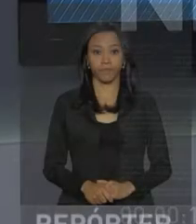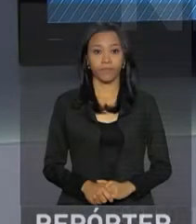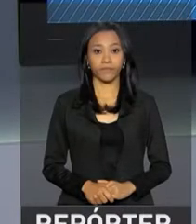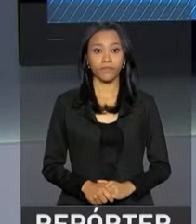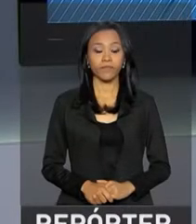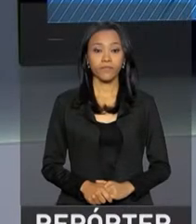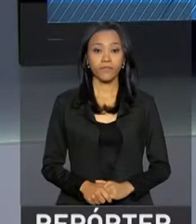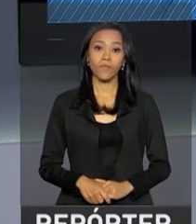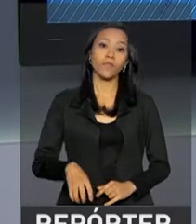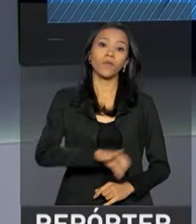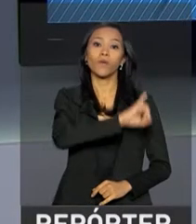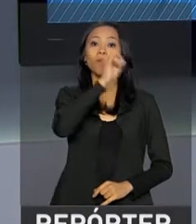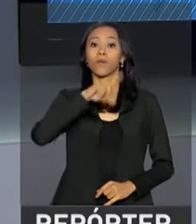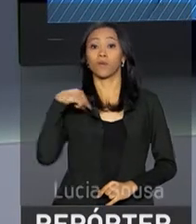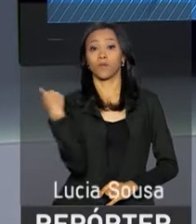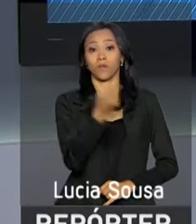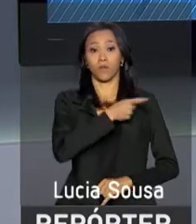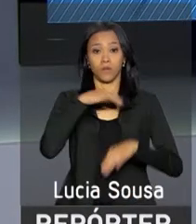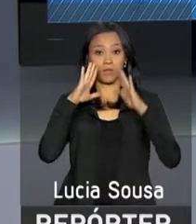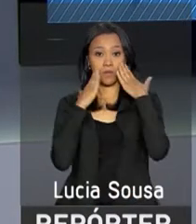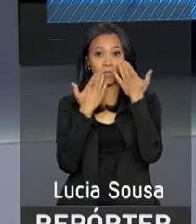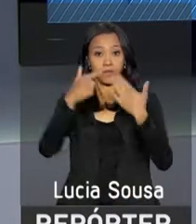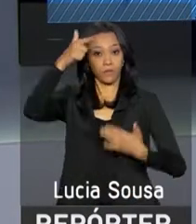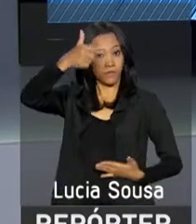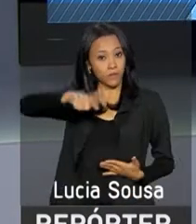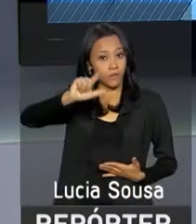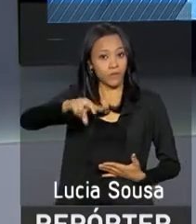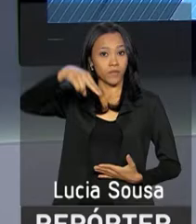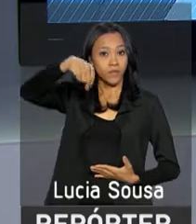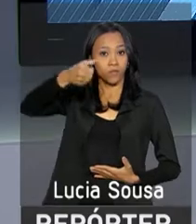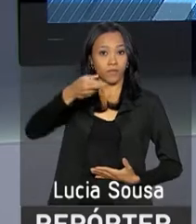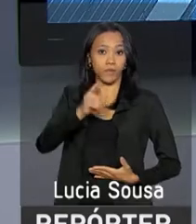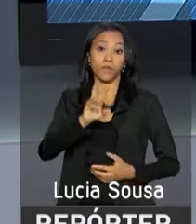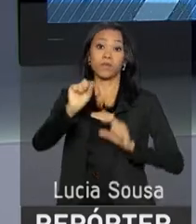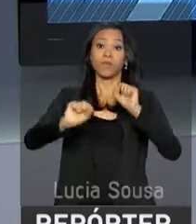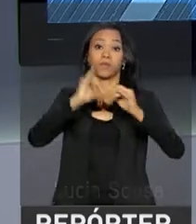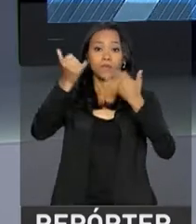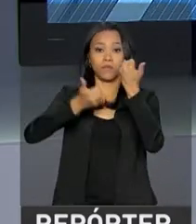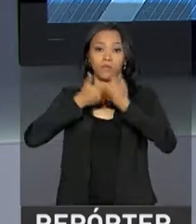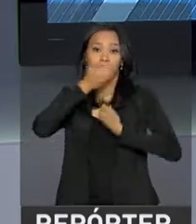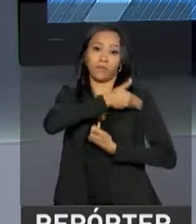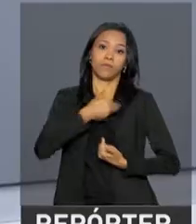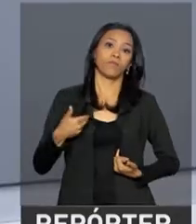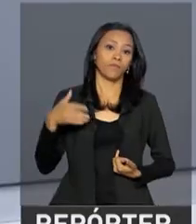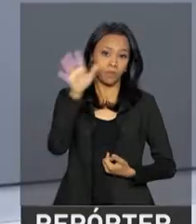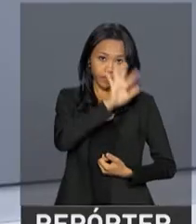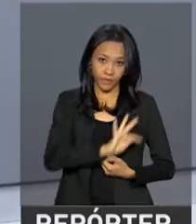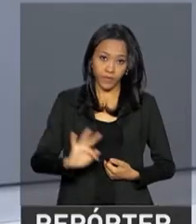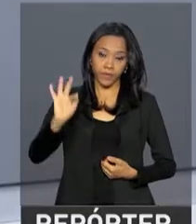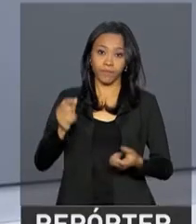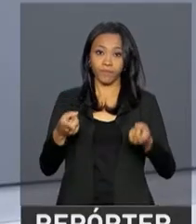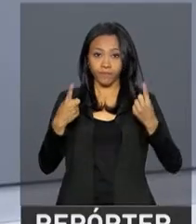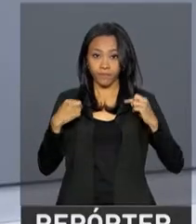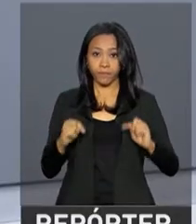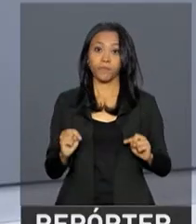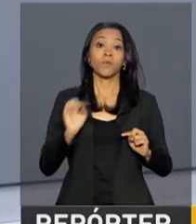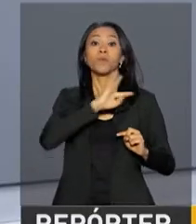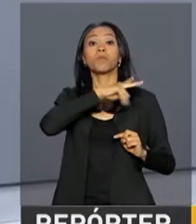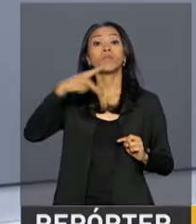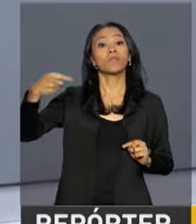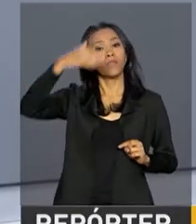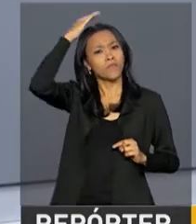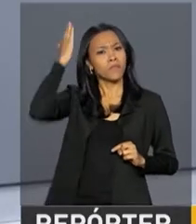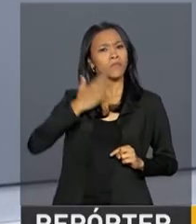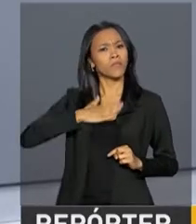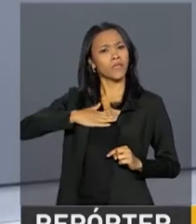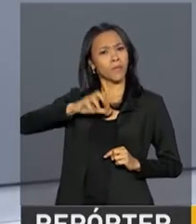o la no ar mais uma edição do repórter nbr com as notícias do governo federal o presidente michel temer chega daqui